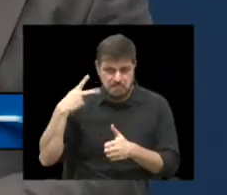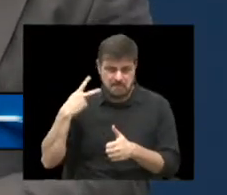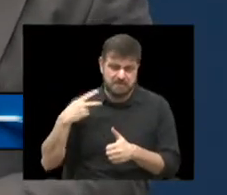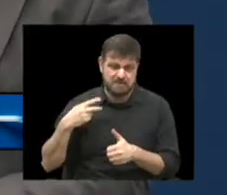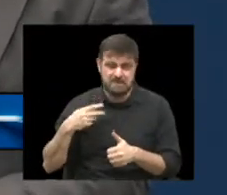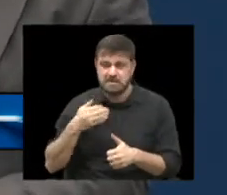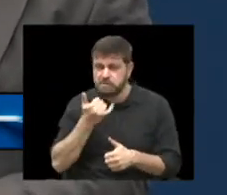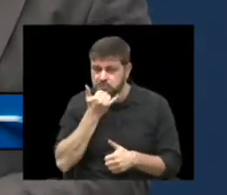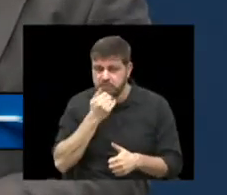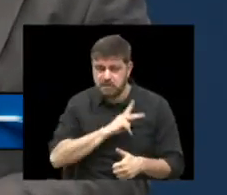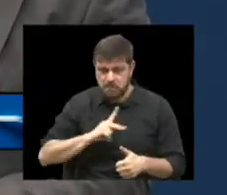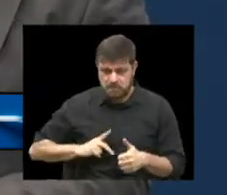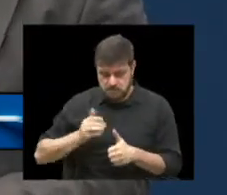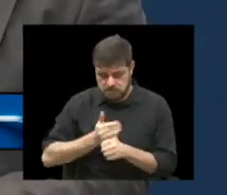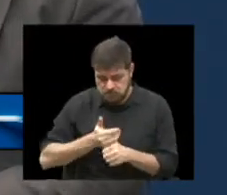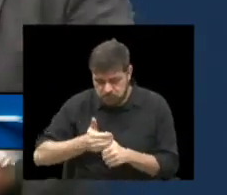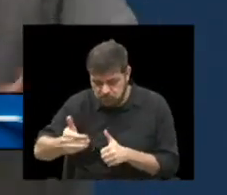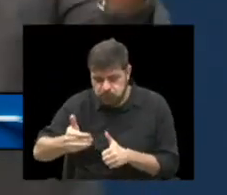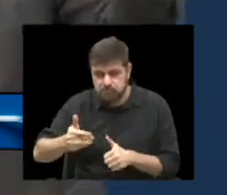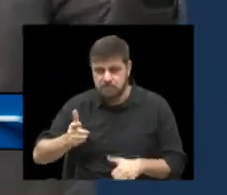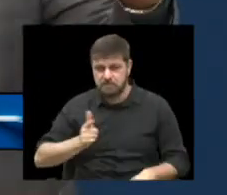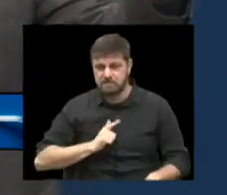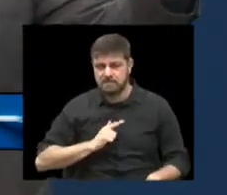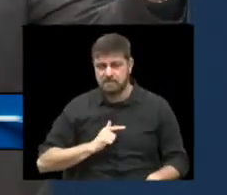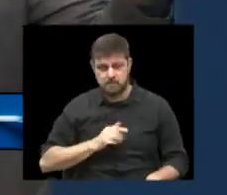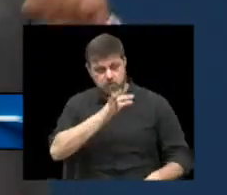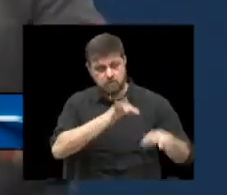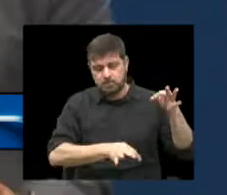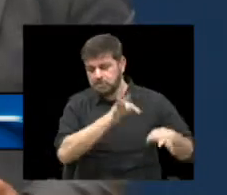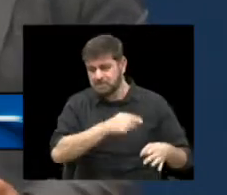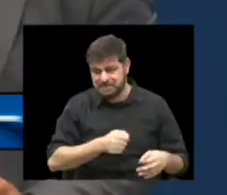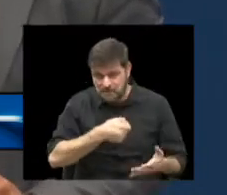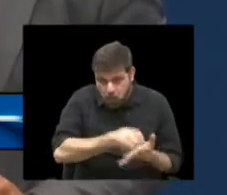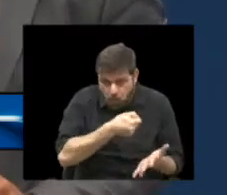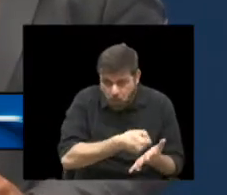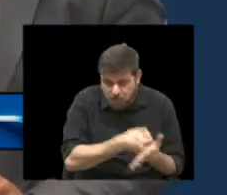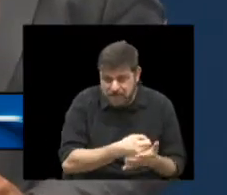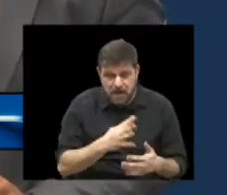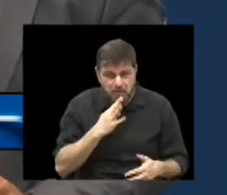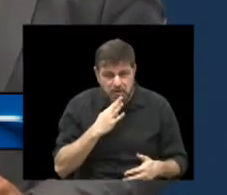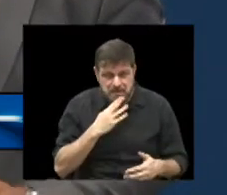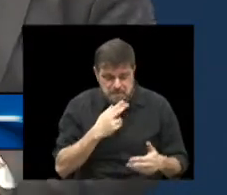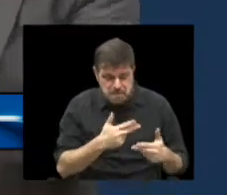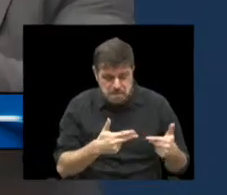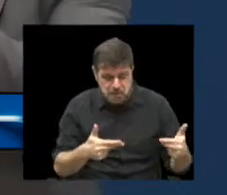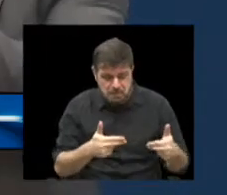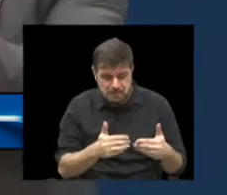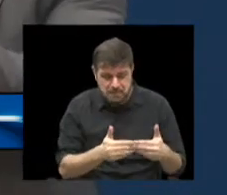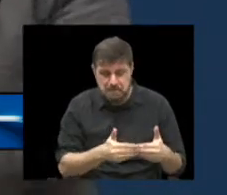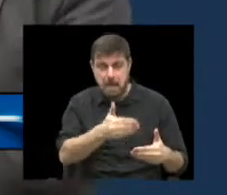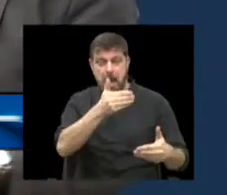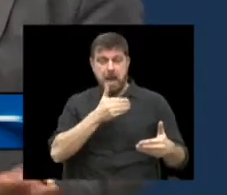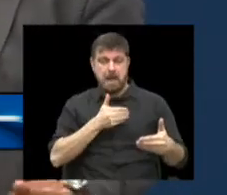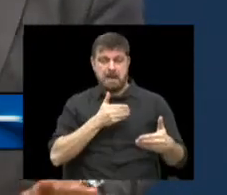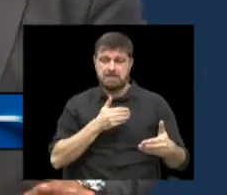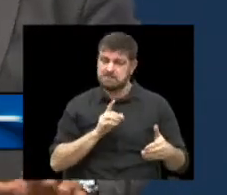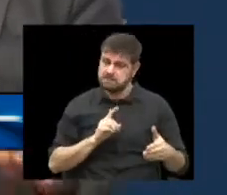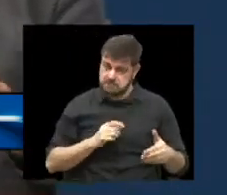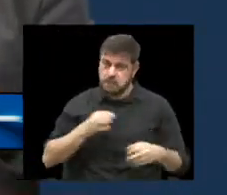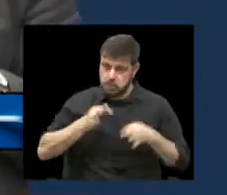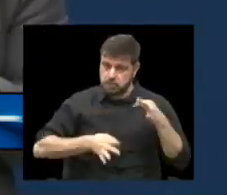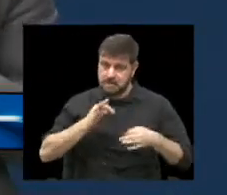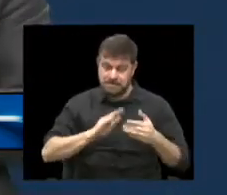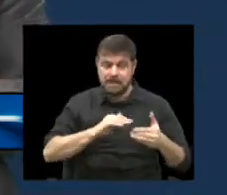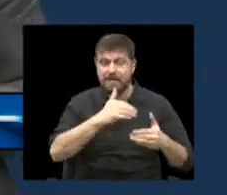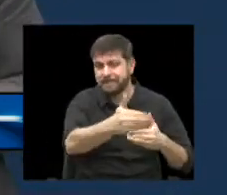aqueles fatos não estavam na petição, os juízes não tinham obrigação de conhecer mesmo. Então, assim, é muito importante que